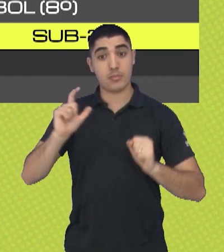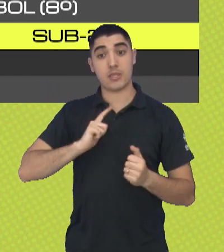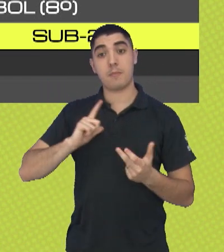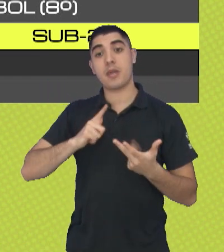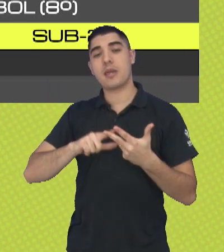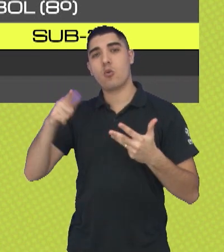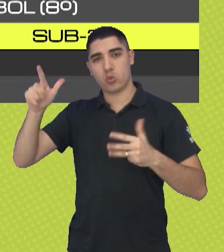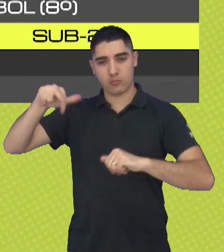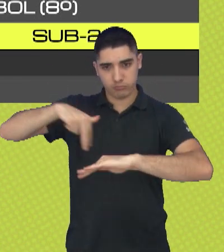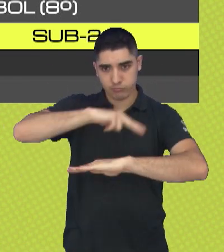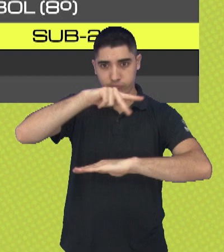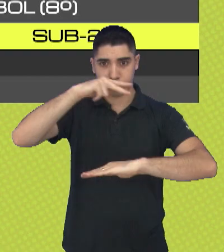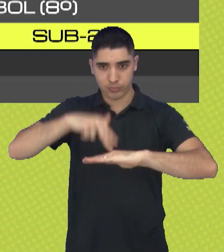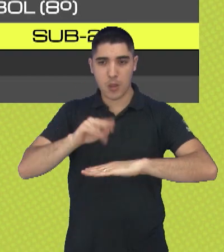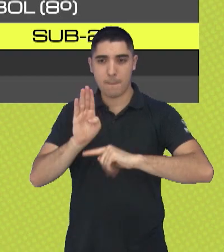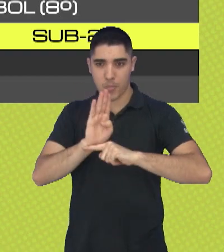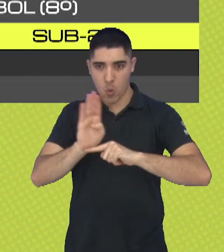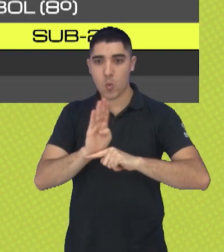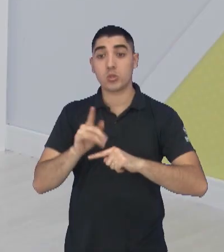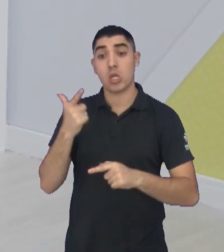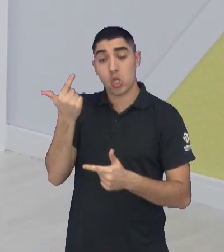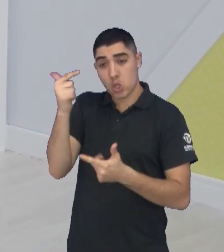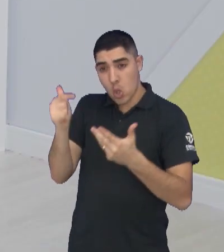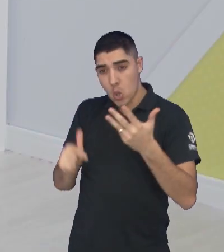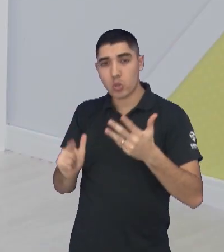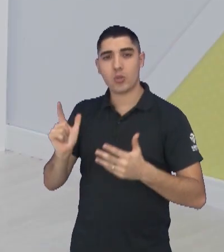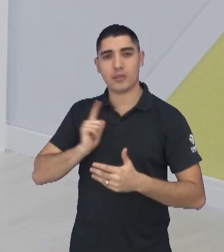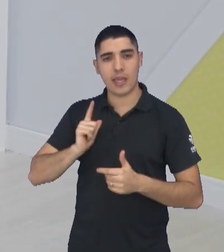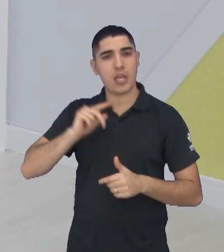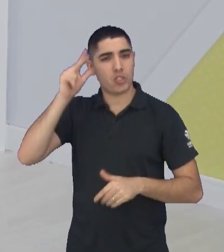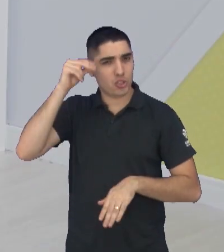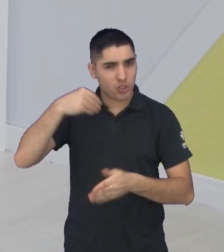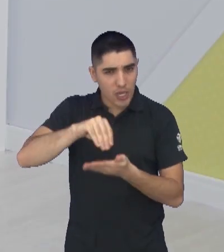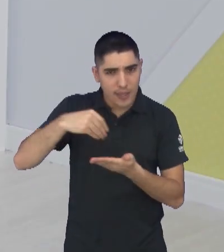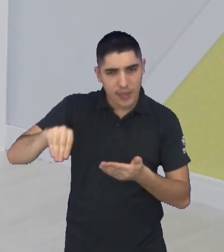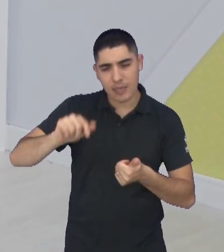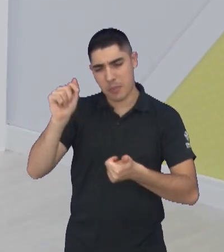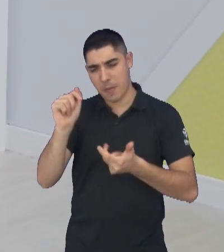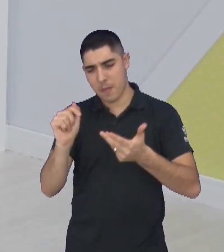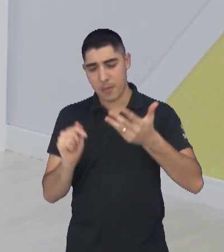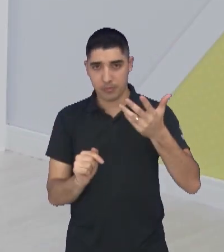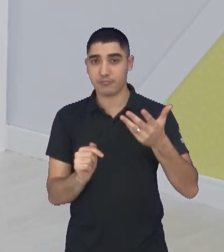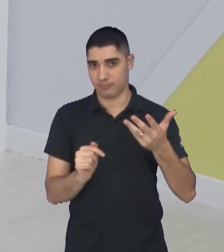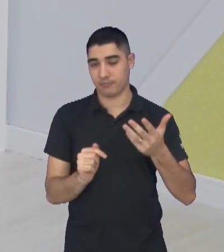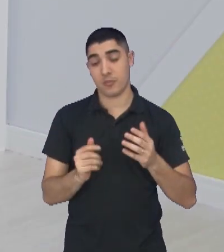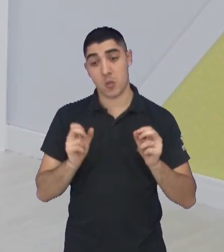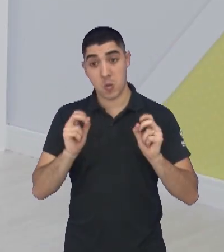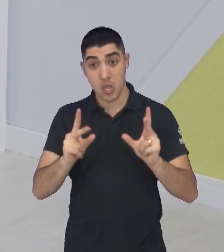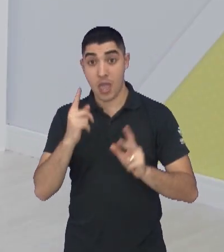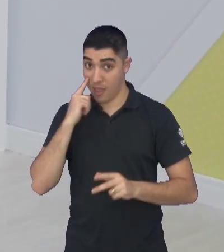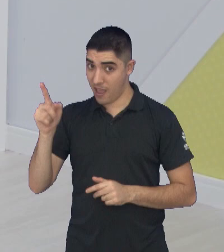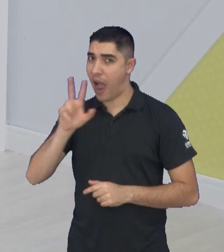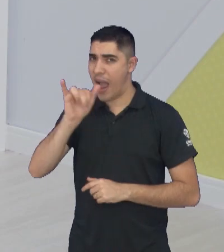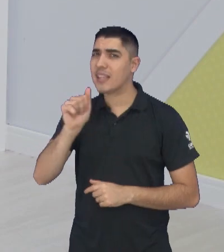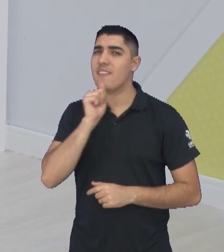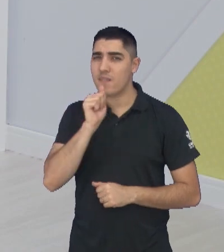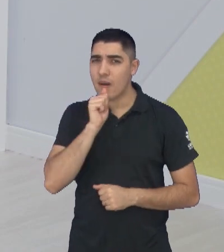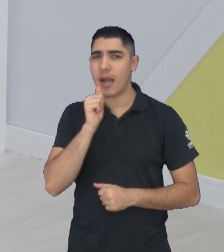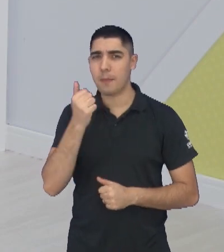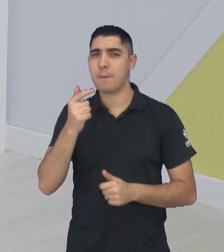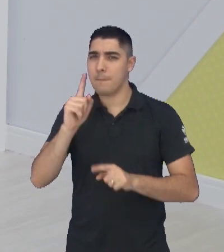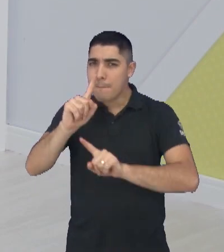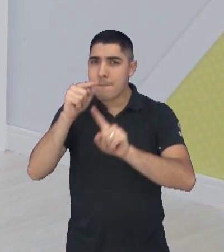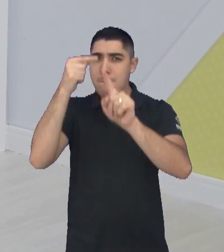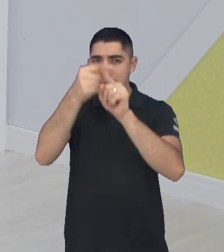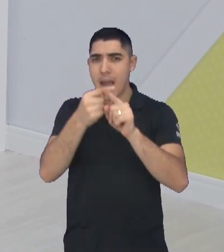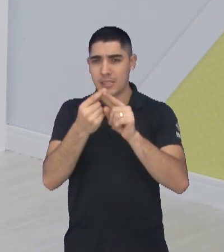No sub-21 tem o tênis e o xadrez também, as medalhas de ouro para a equipe de São José, tá certo? Esse quadro vai aumentar muito mais, você vai ver